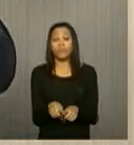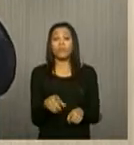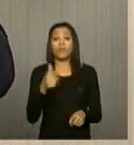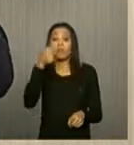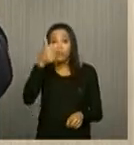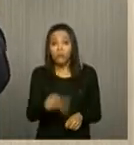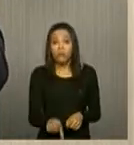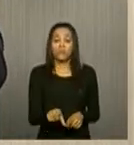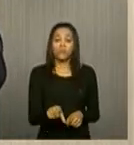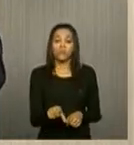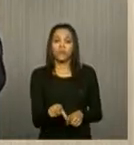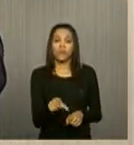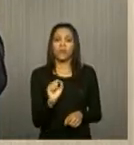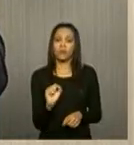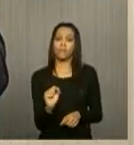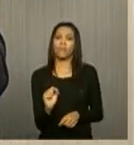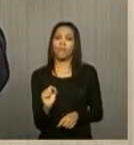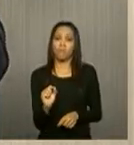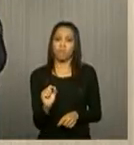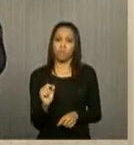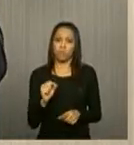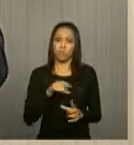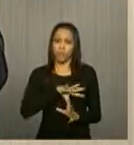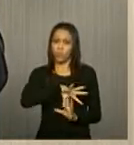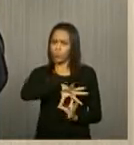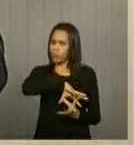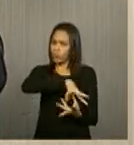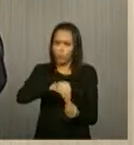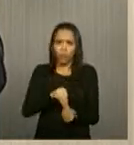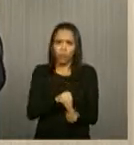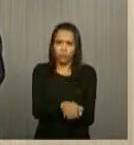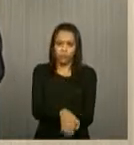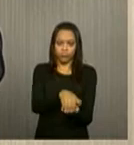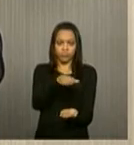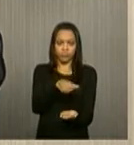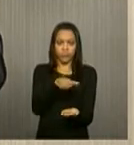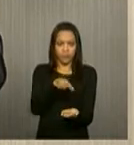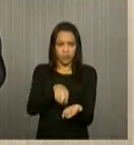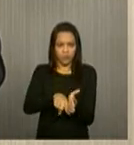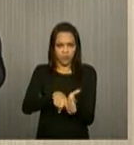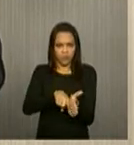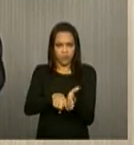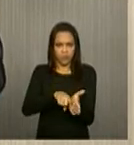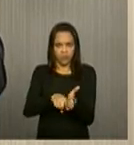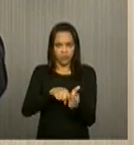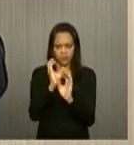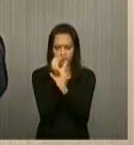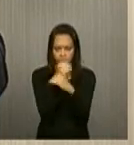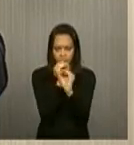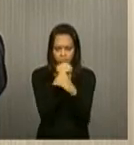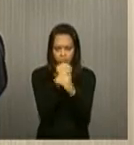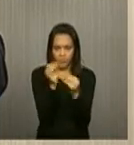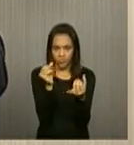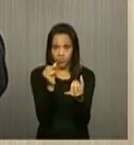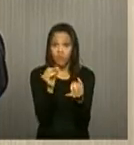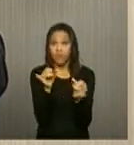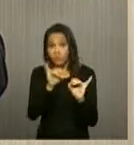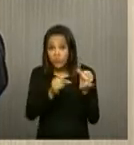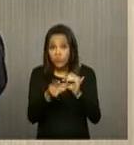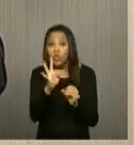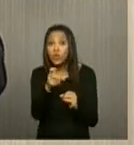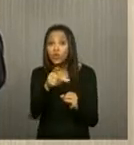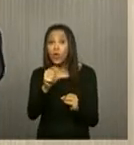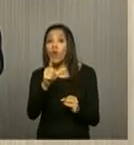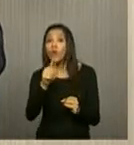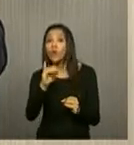negativa dos resultados dos exames toxicológicos também não é possível negar que a morte tenha